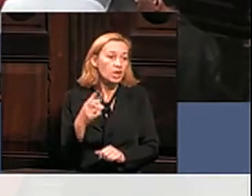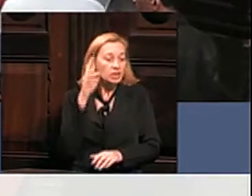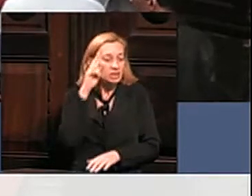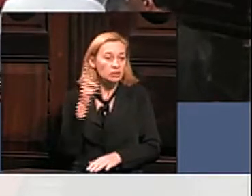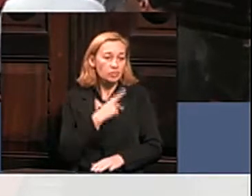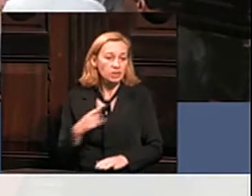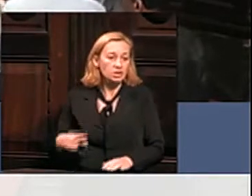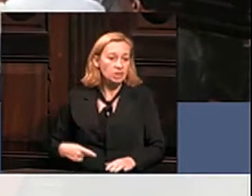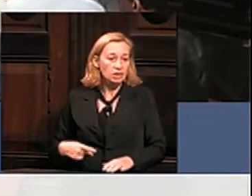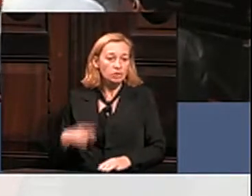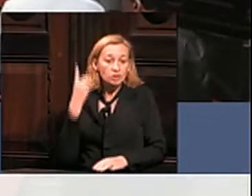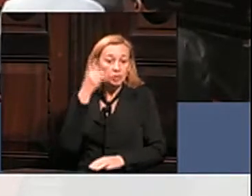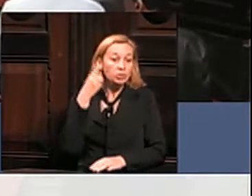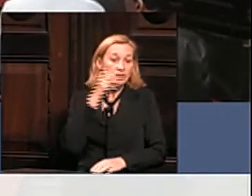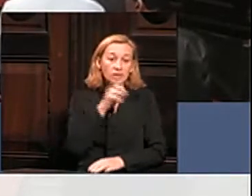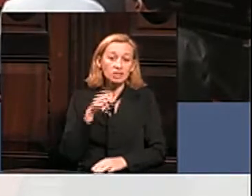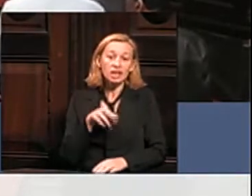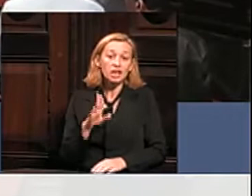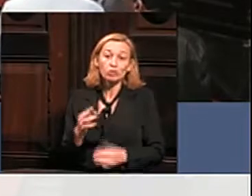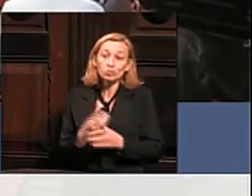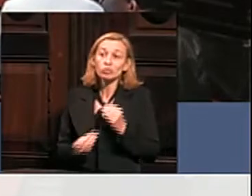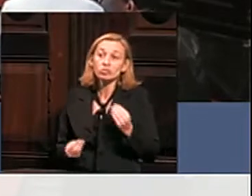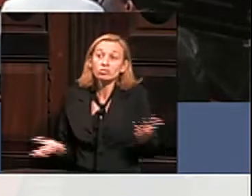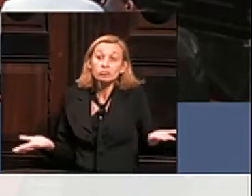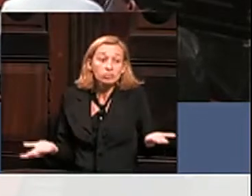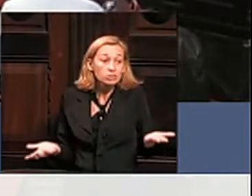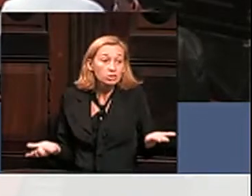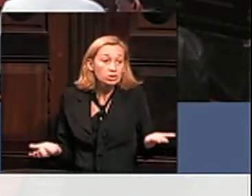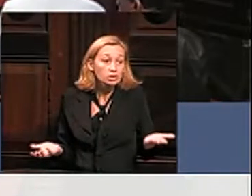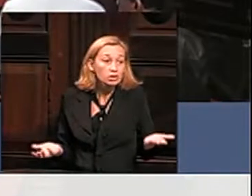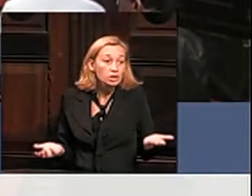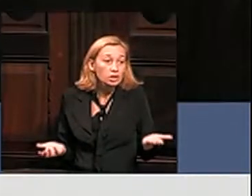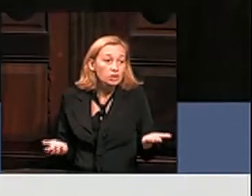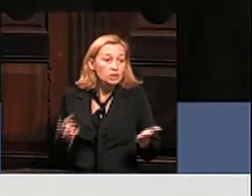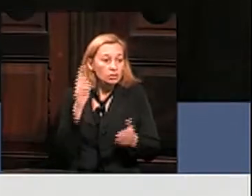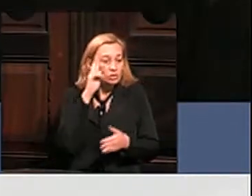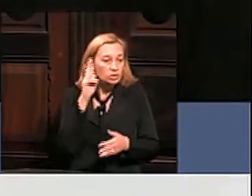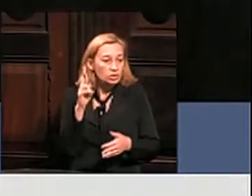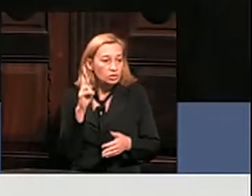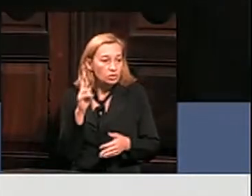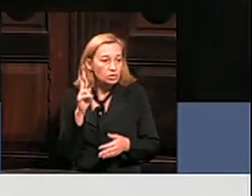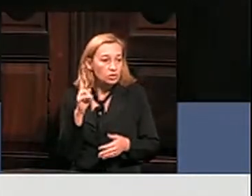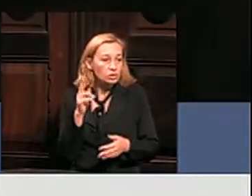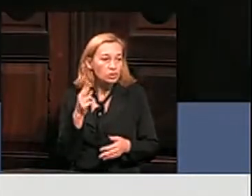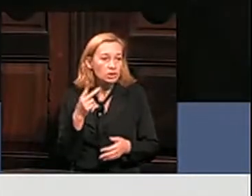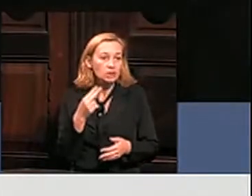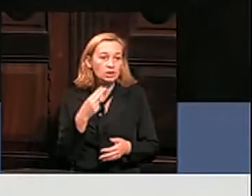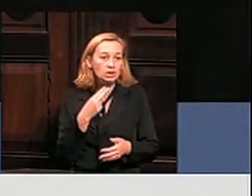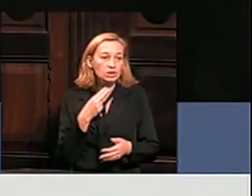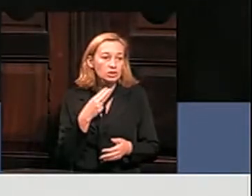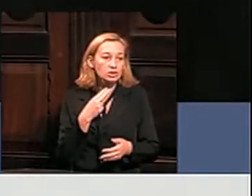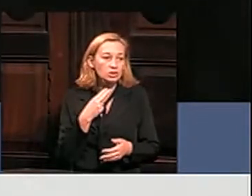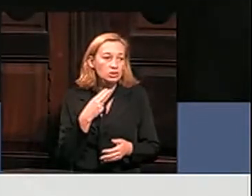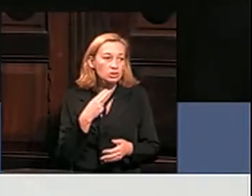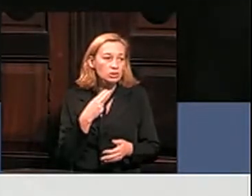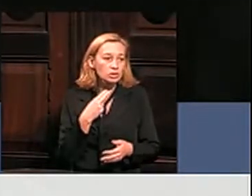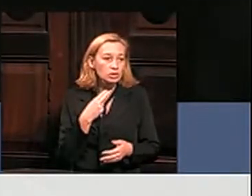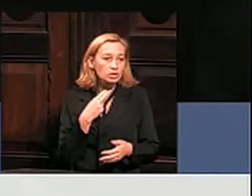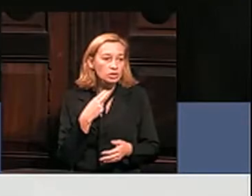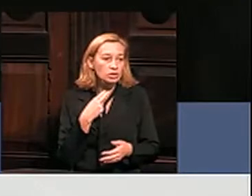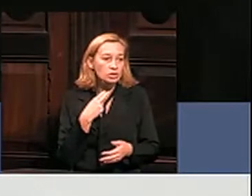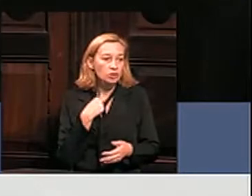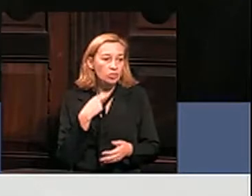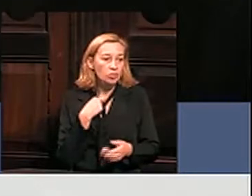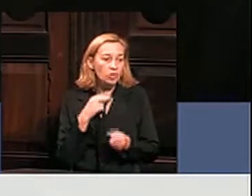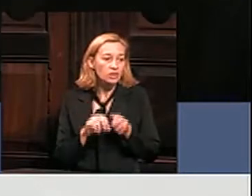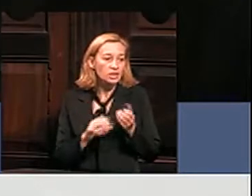Se o deputado não está presente, coloque em votação. O senhor não pode retirar o destaque. O senhor está chamando para ele defender. Ele